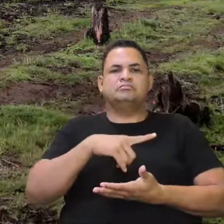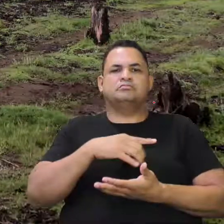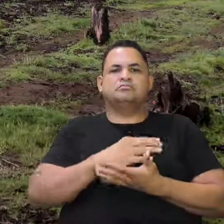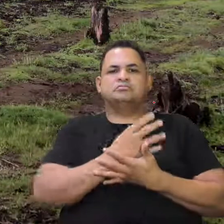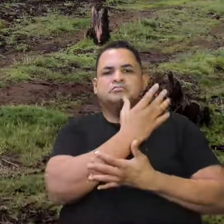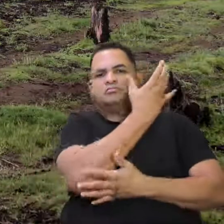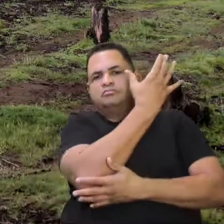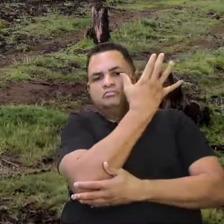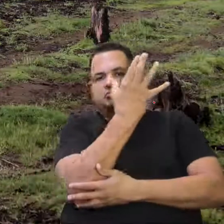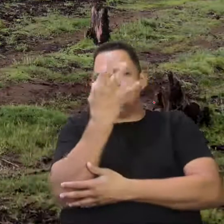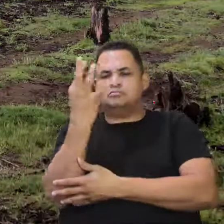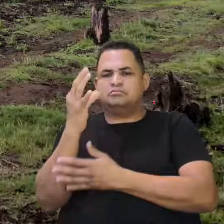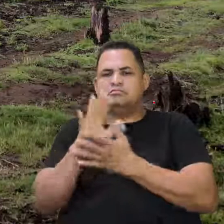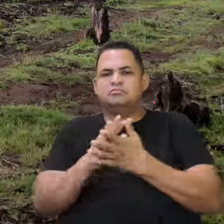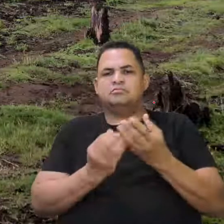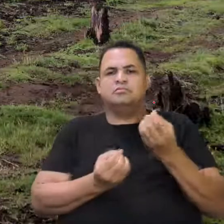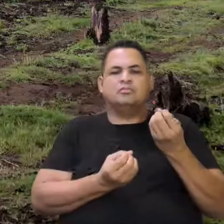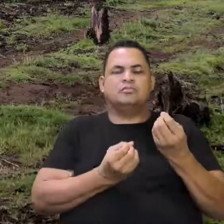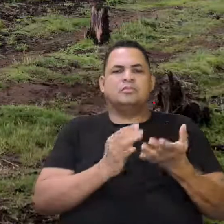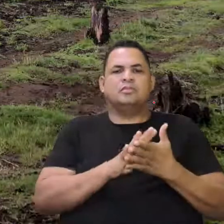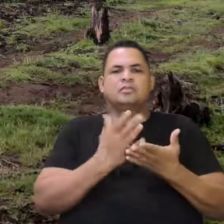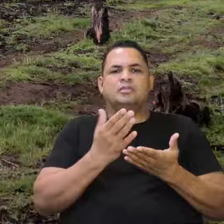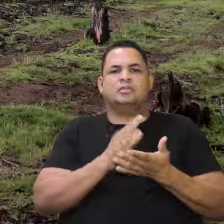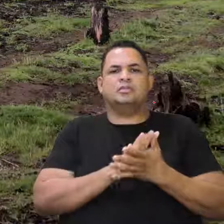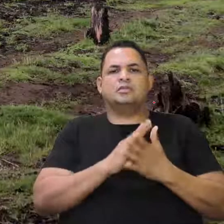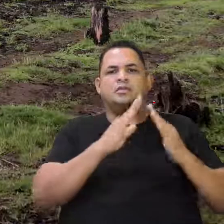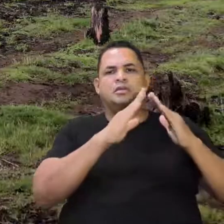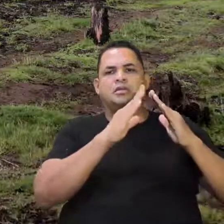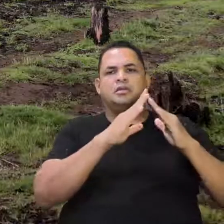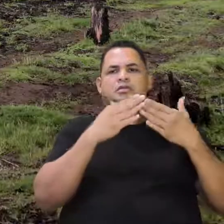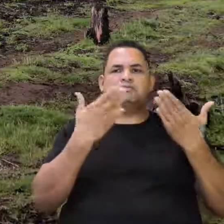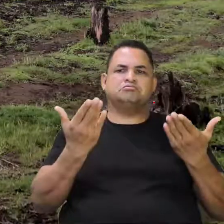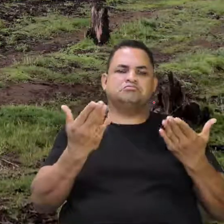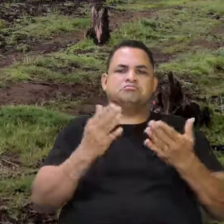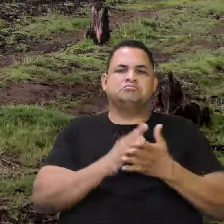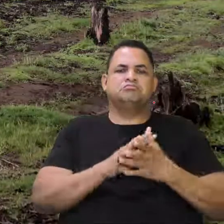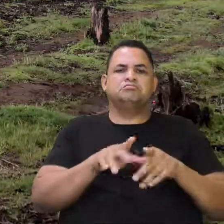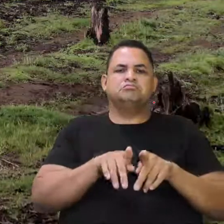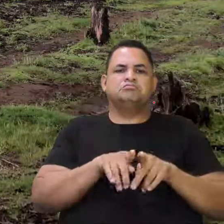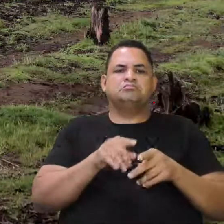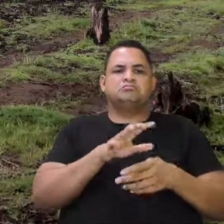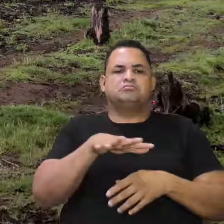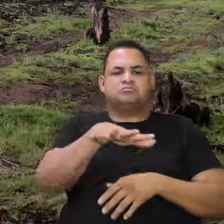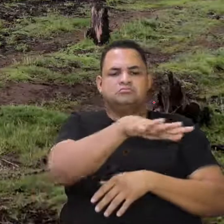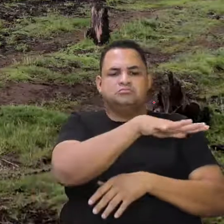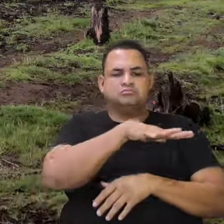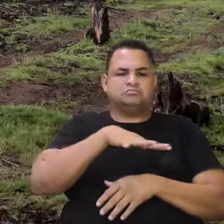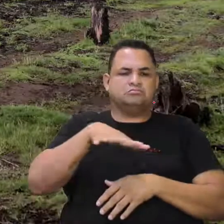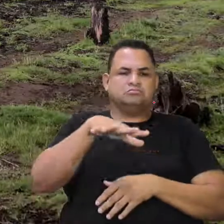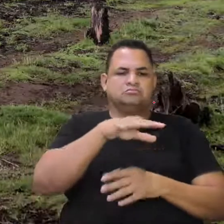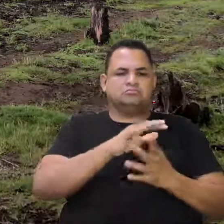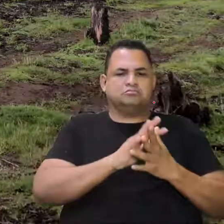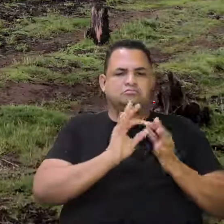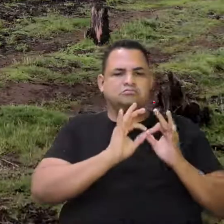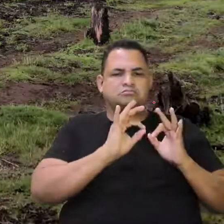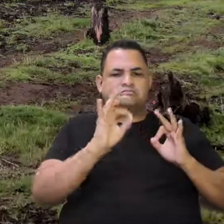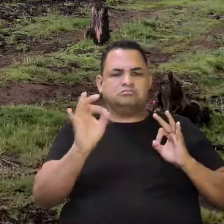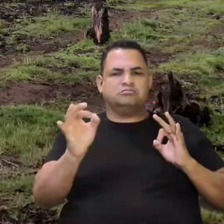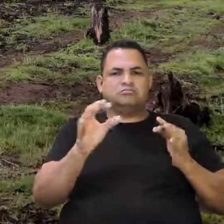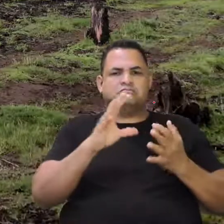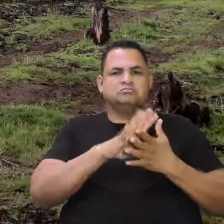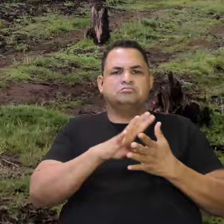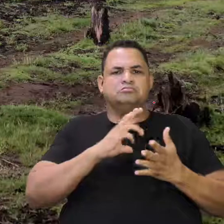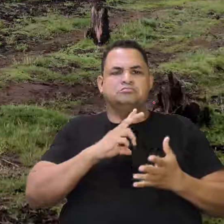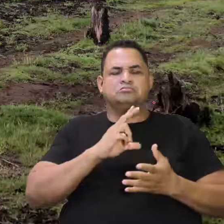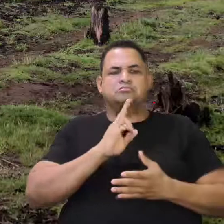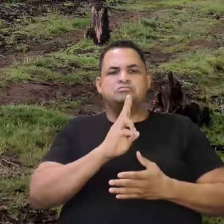uma vegetação, temos algumas, creio que sejam residências, alguma coisa assim, e nessa área tão extensa nós temos